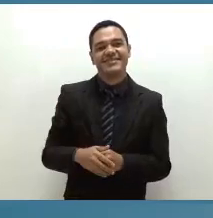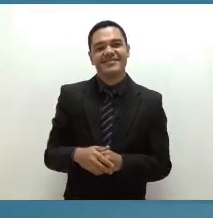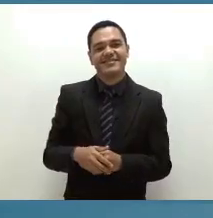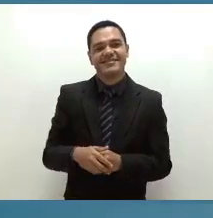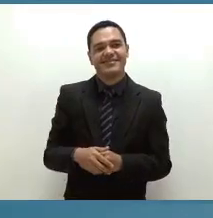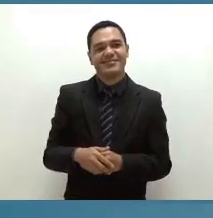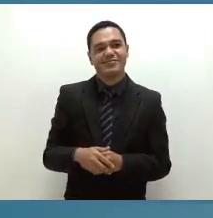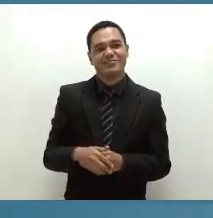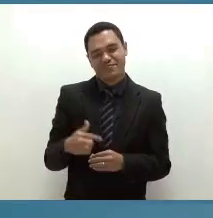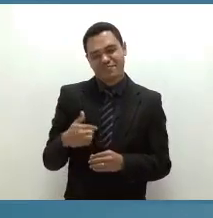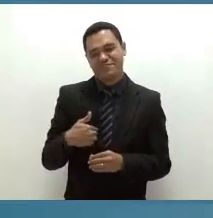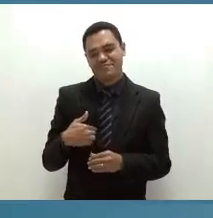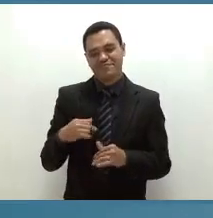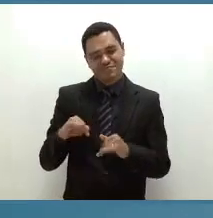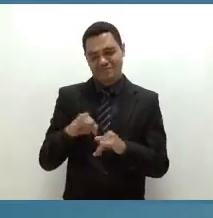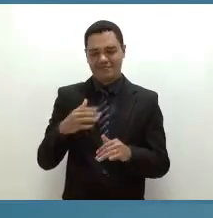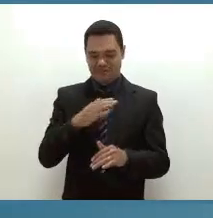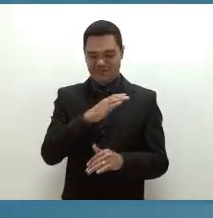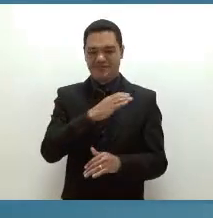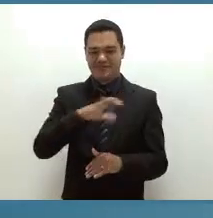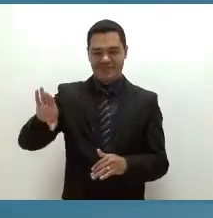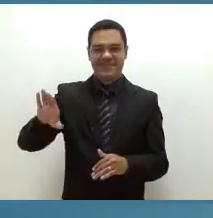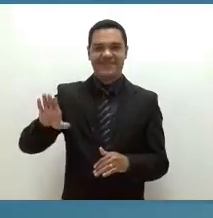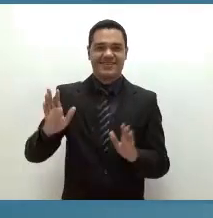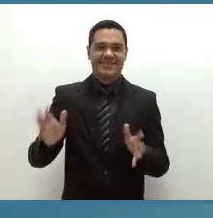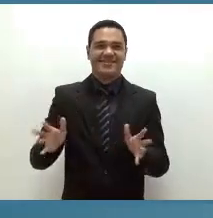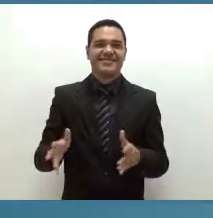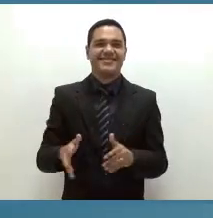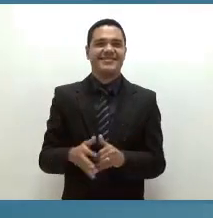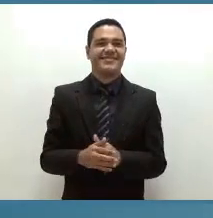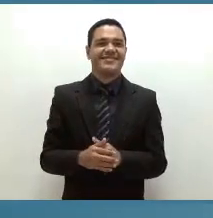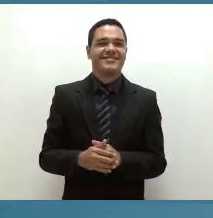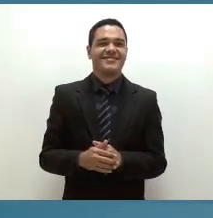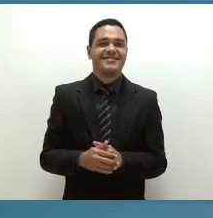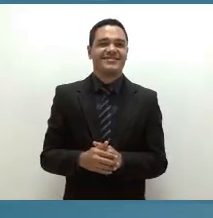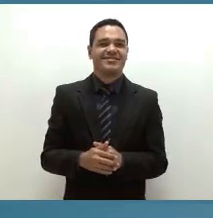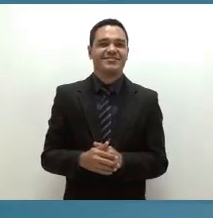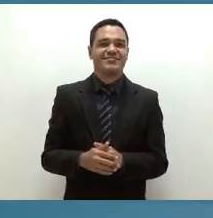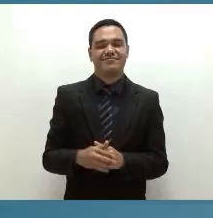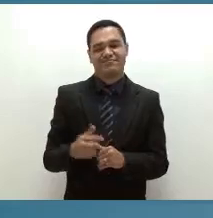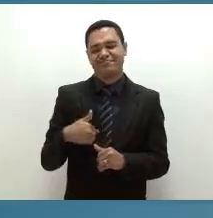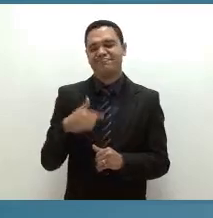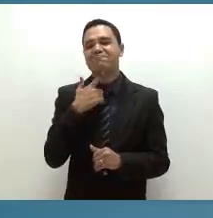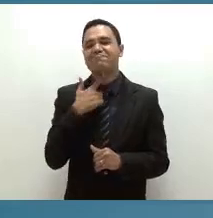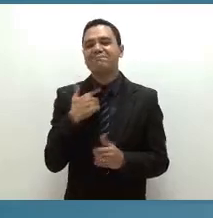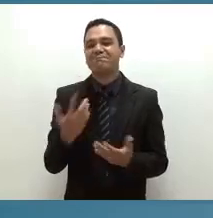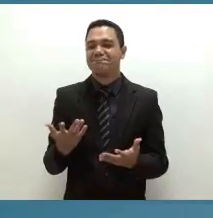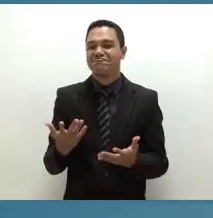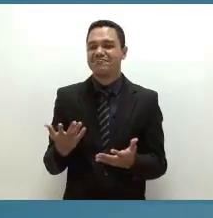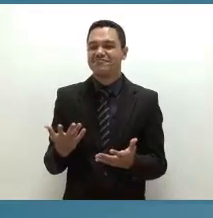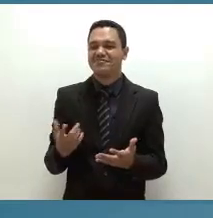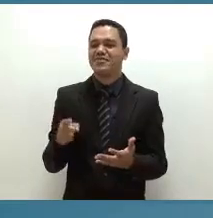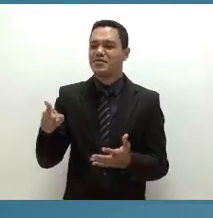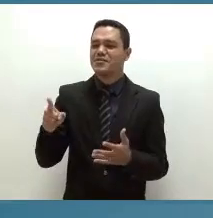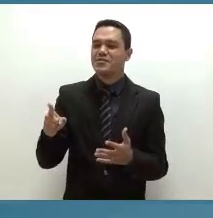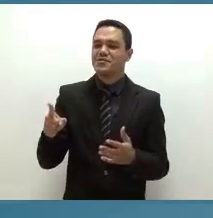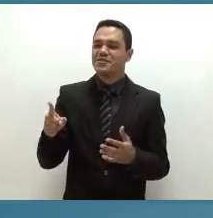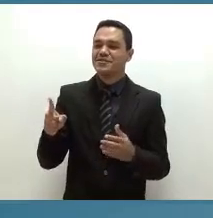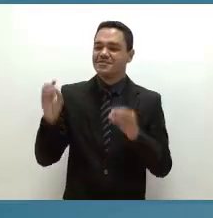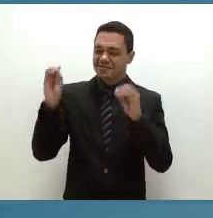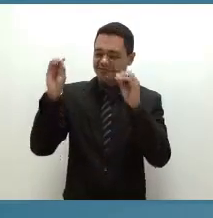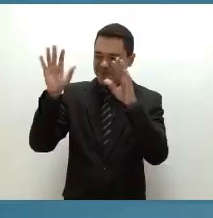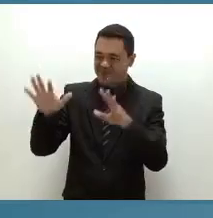que não que já sou vencedora, né? Eu já desejo ao colega uma profícua, um